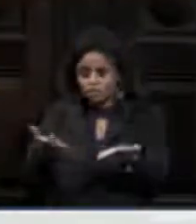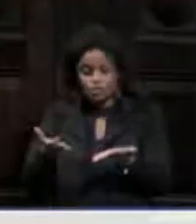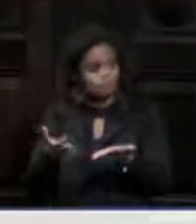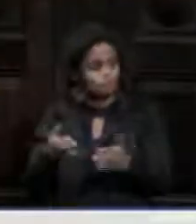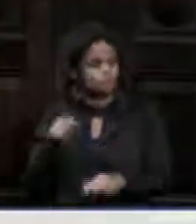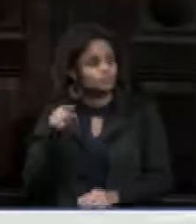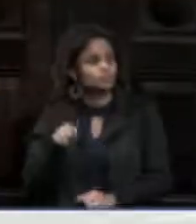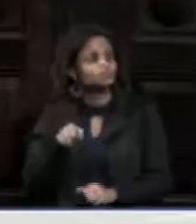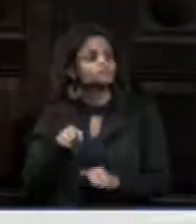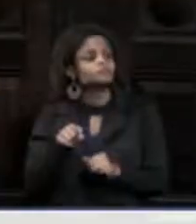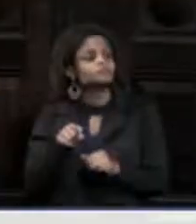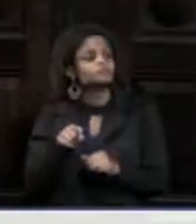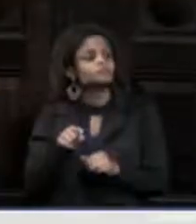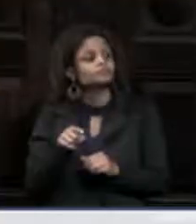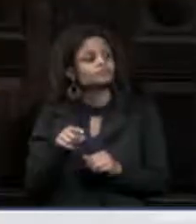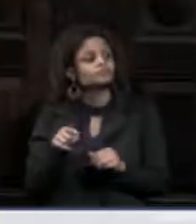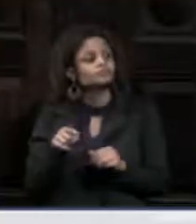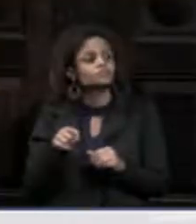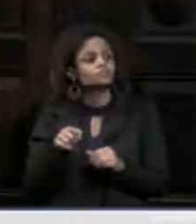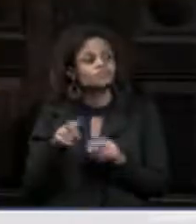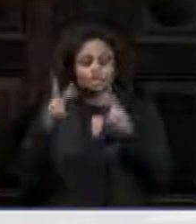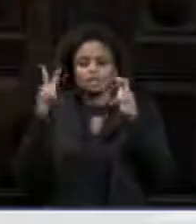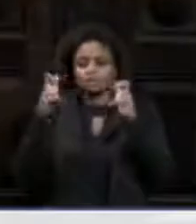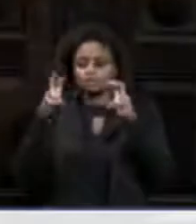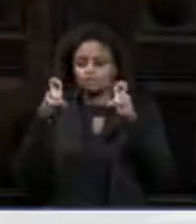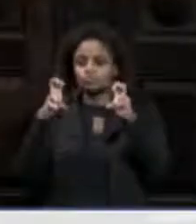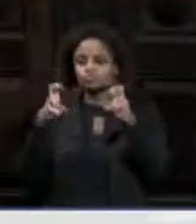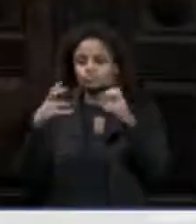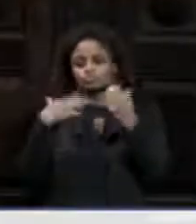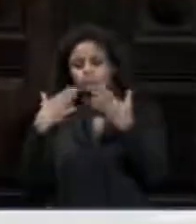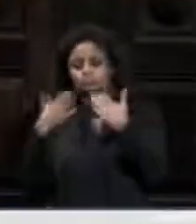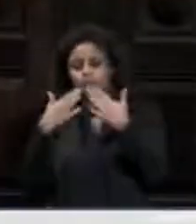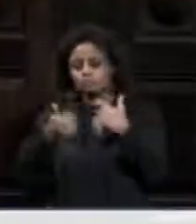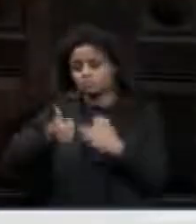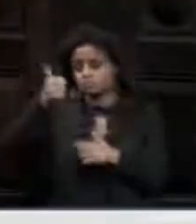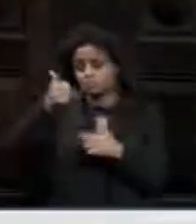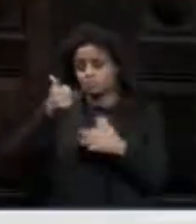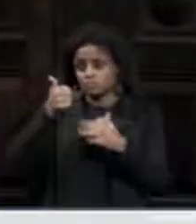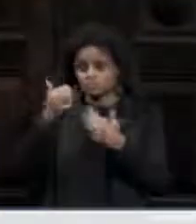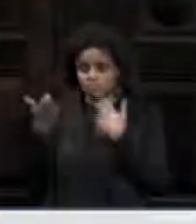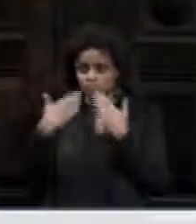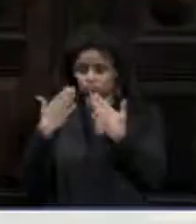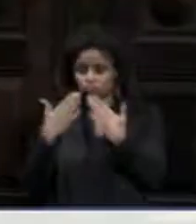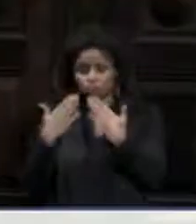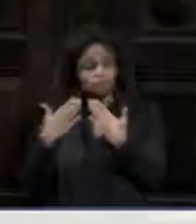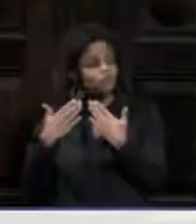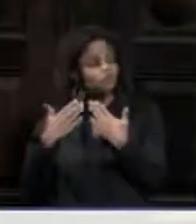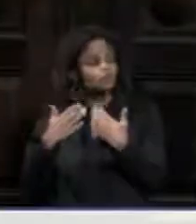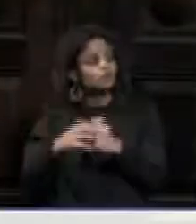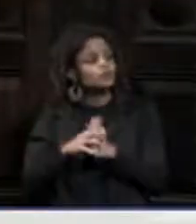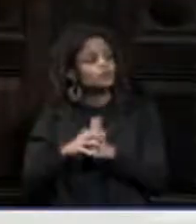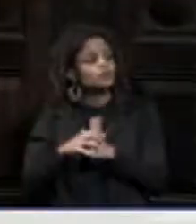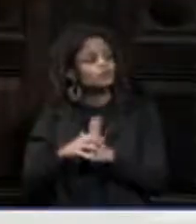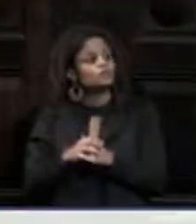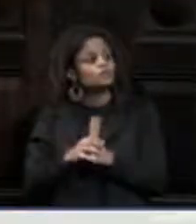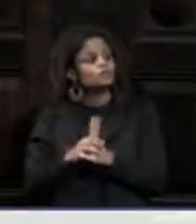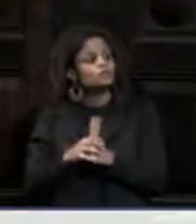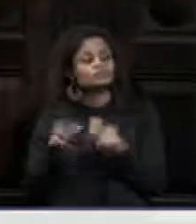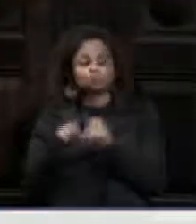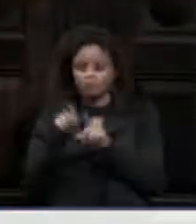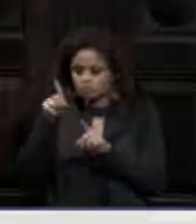objeto de um debate de votação em primeira discussão, um debate que Vossa Excelência, com brilhantismo, participou na última